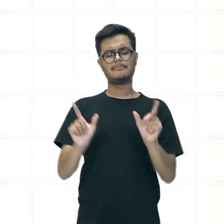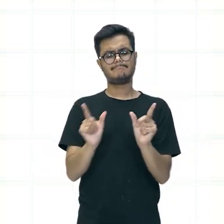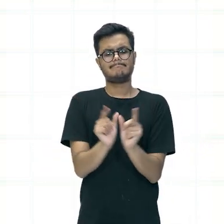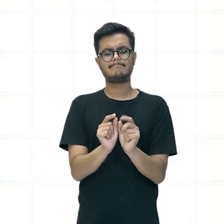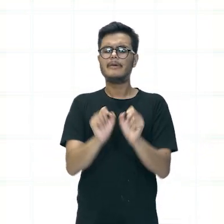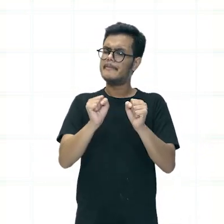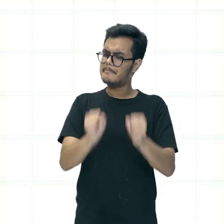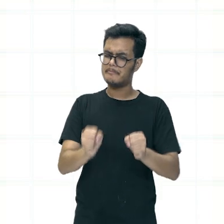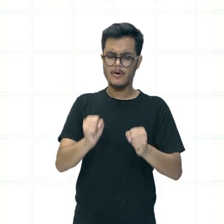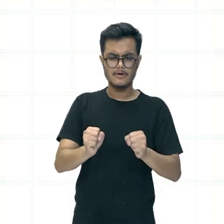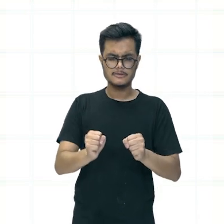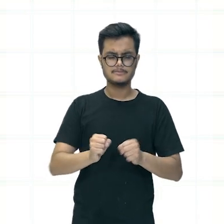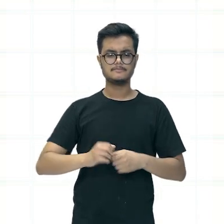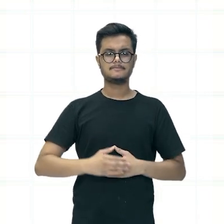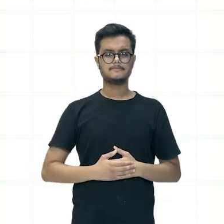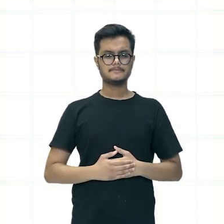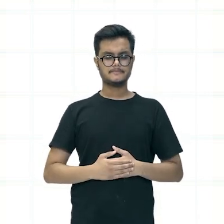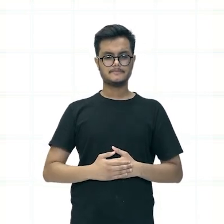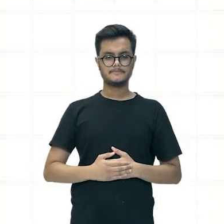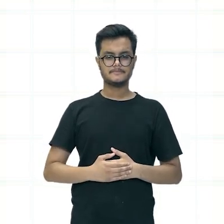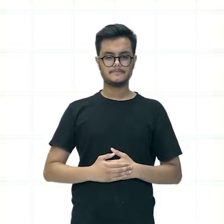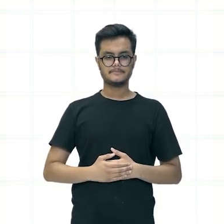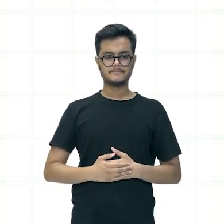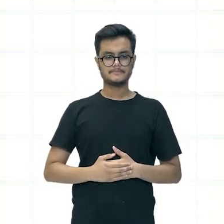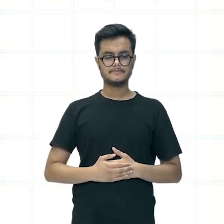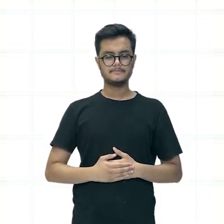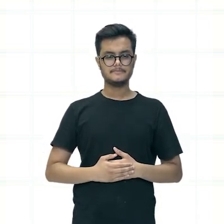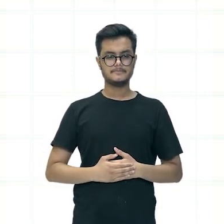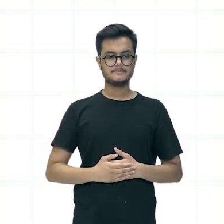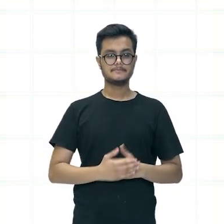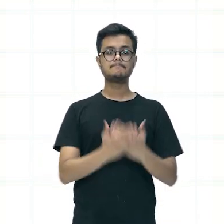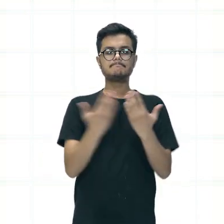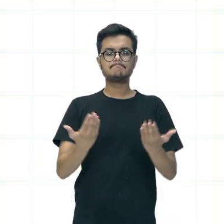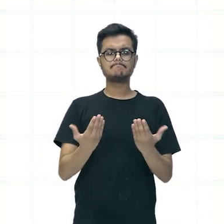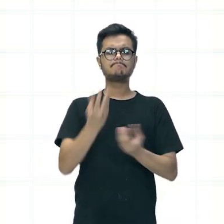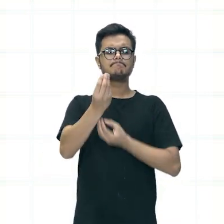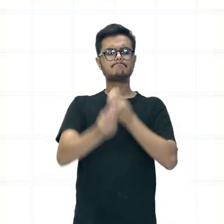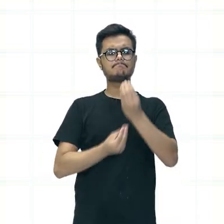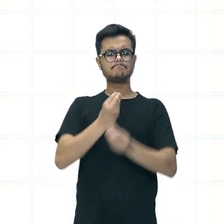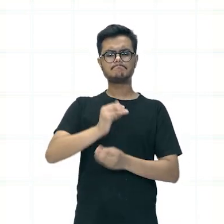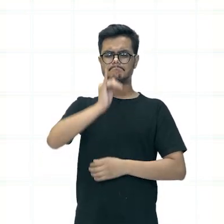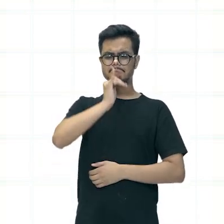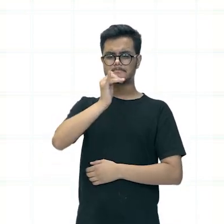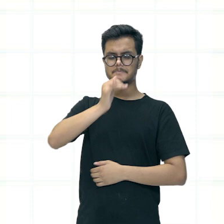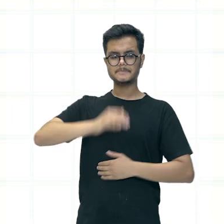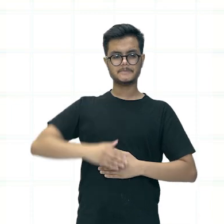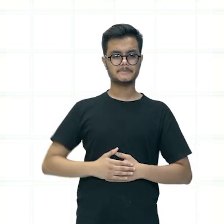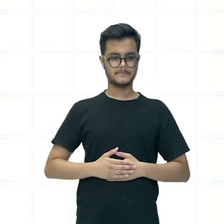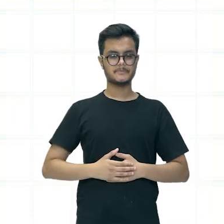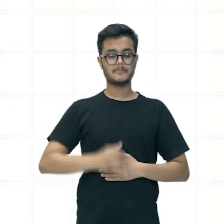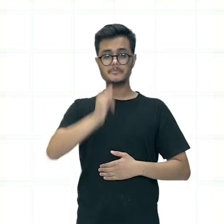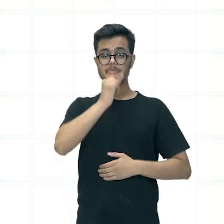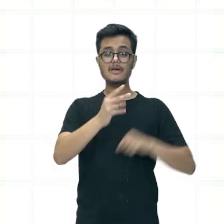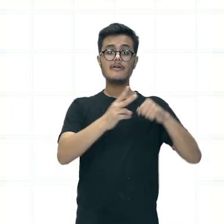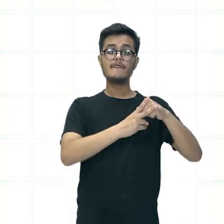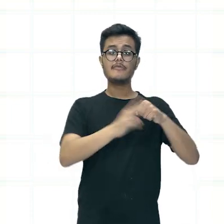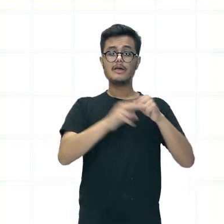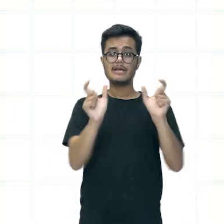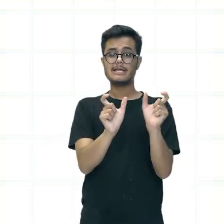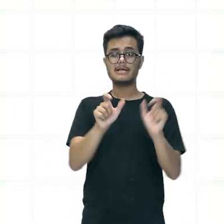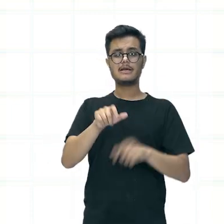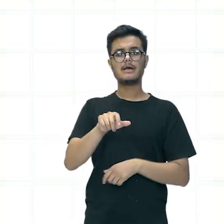pode fazer isso. E agora, verbos terminados